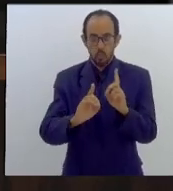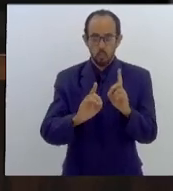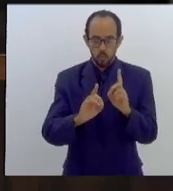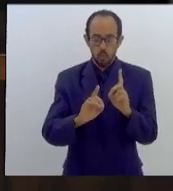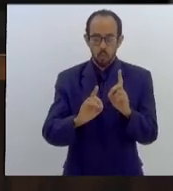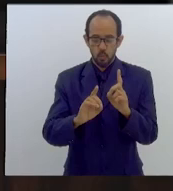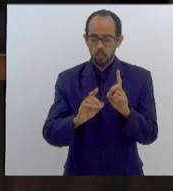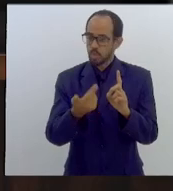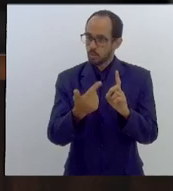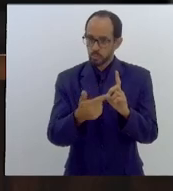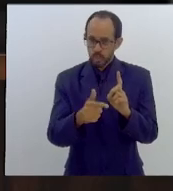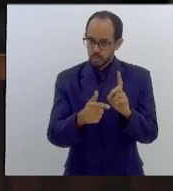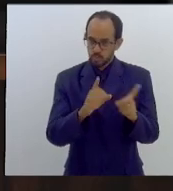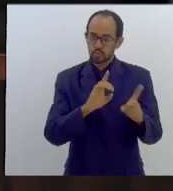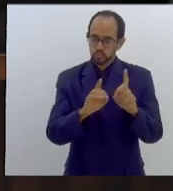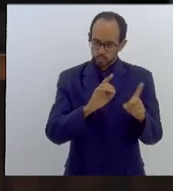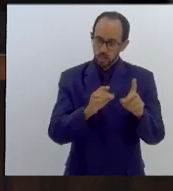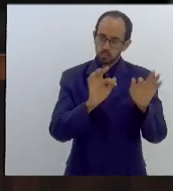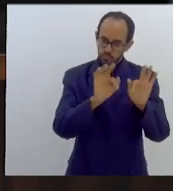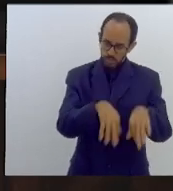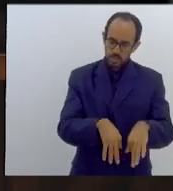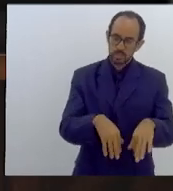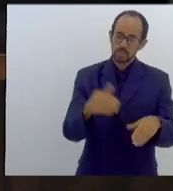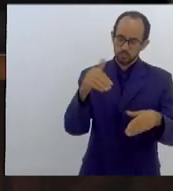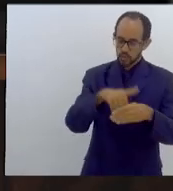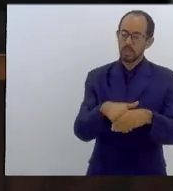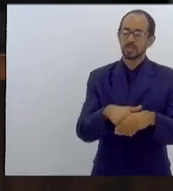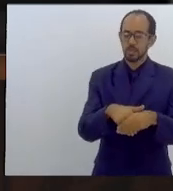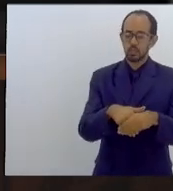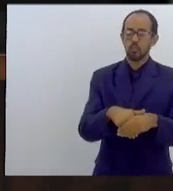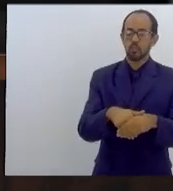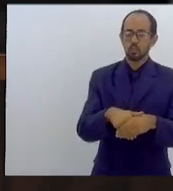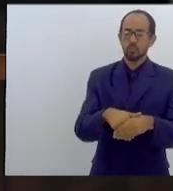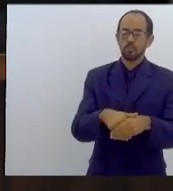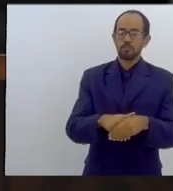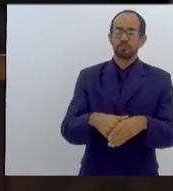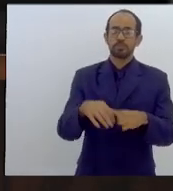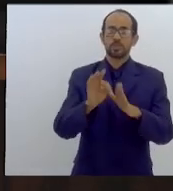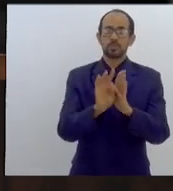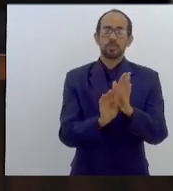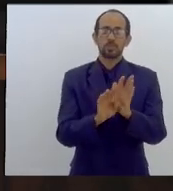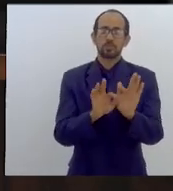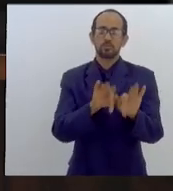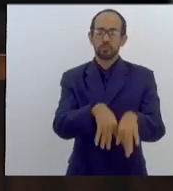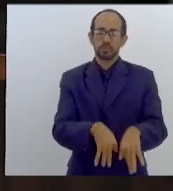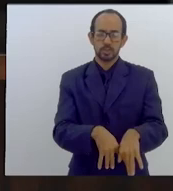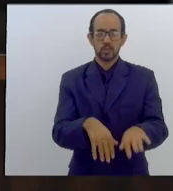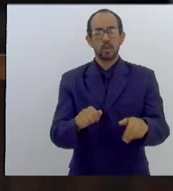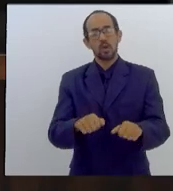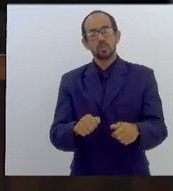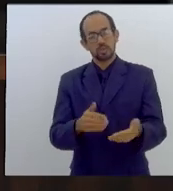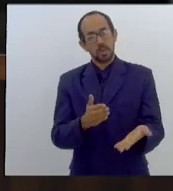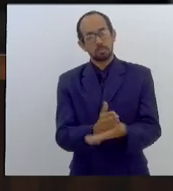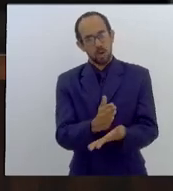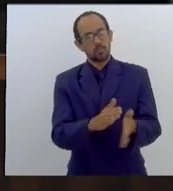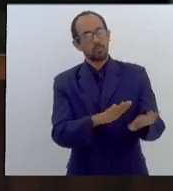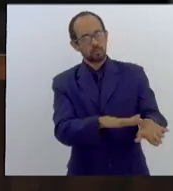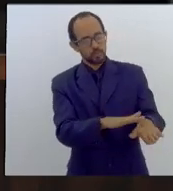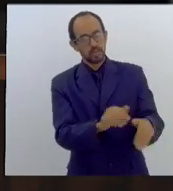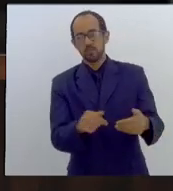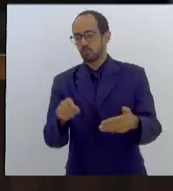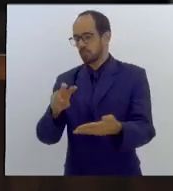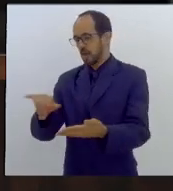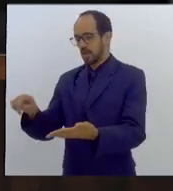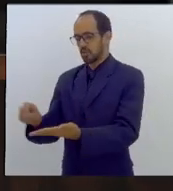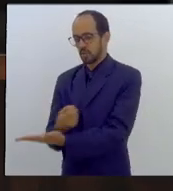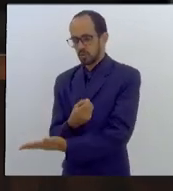Em discussão, não havendo que queira discutir, encerra a discussão, em votação, a redação do vencido. Se os que aprovam nesse como estão, aprovado, vai autógrafo.